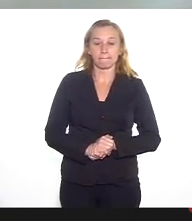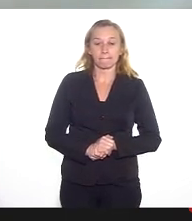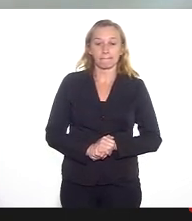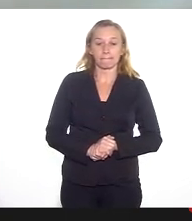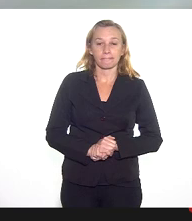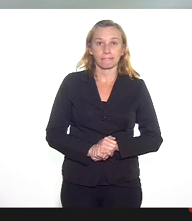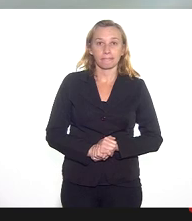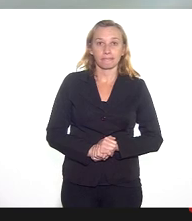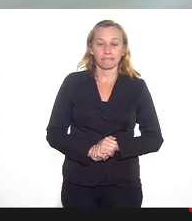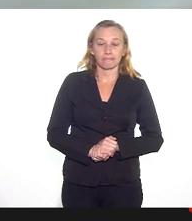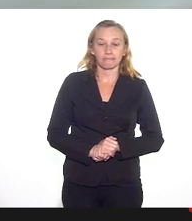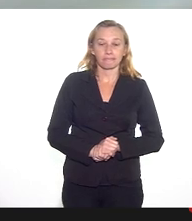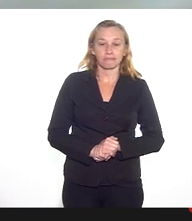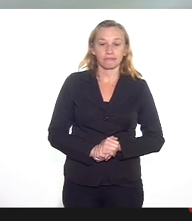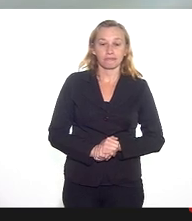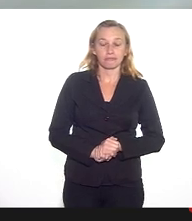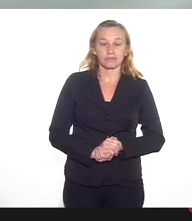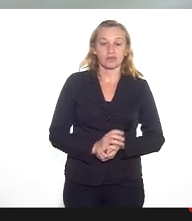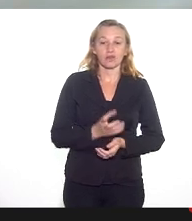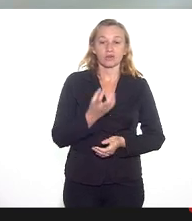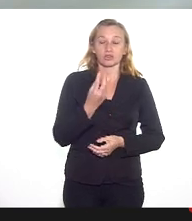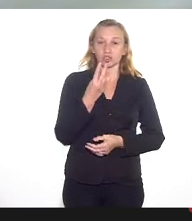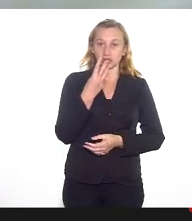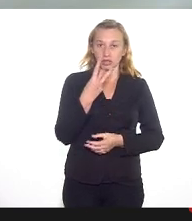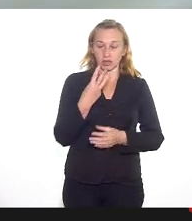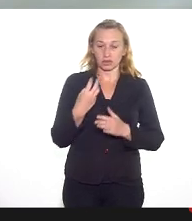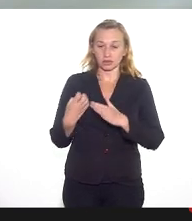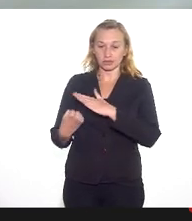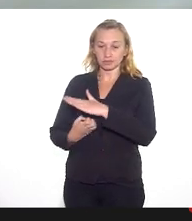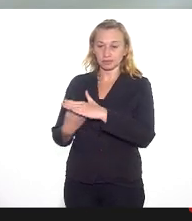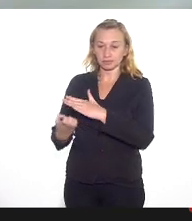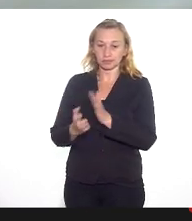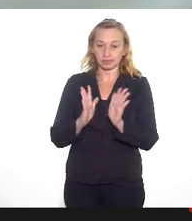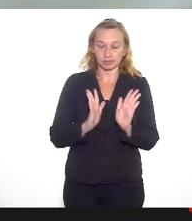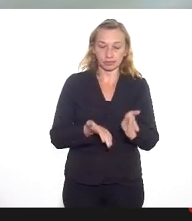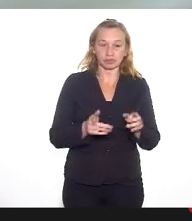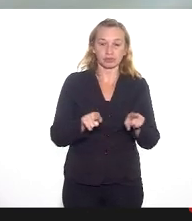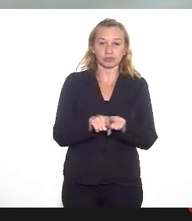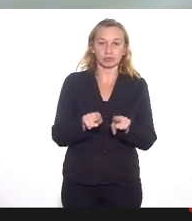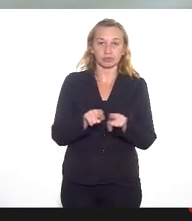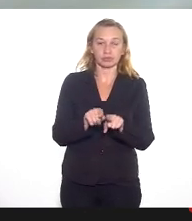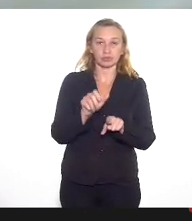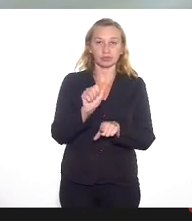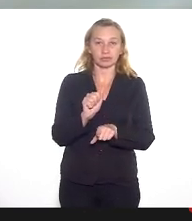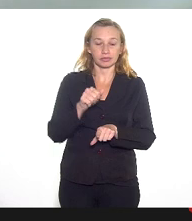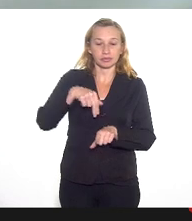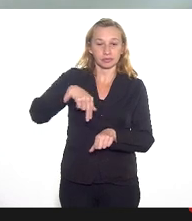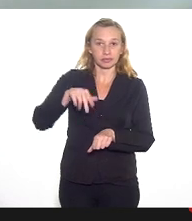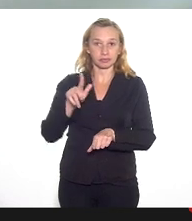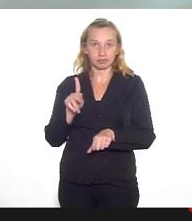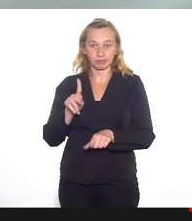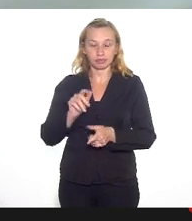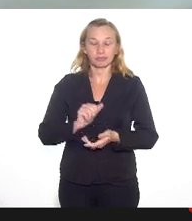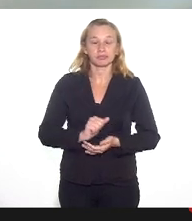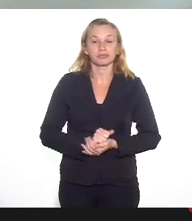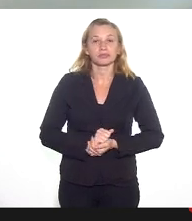as três concessionárias de hoje, pela ANP também, né? Seria muito